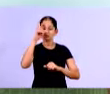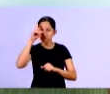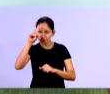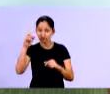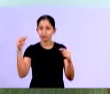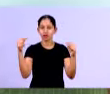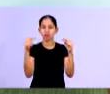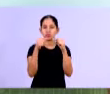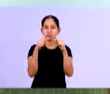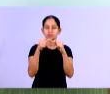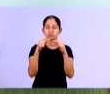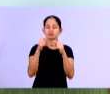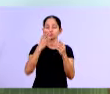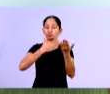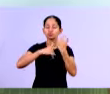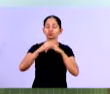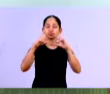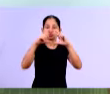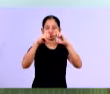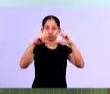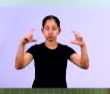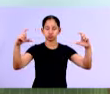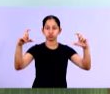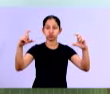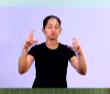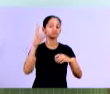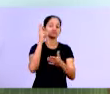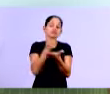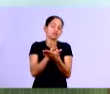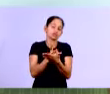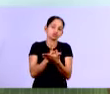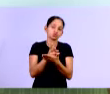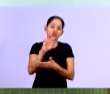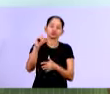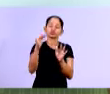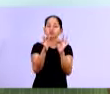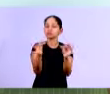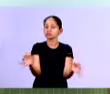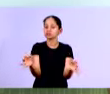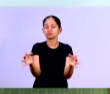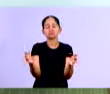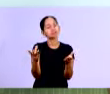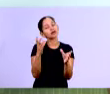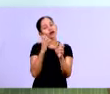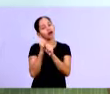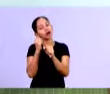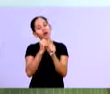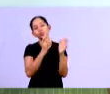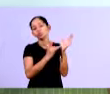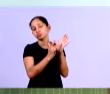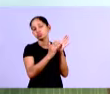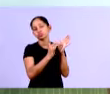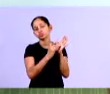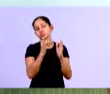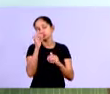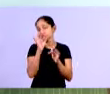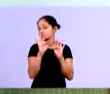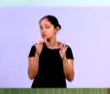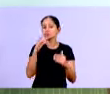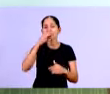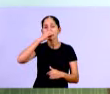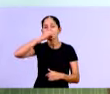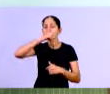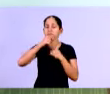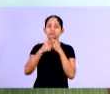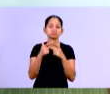aí jogamos na forma dos juros, simples. Cálculo para cá, calculadora para lá. Resolveu simples, sem